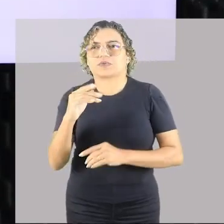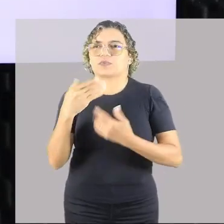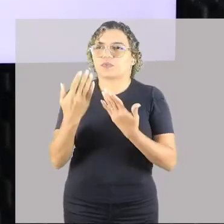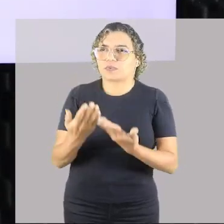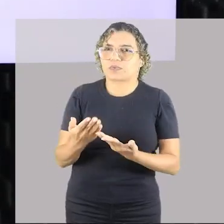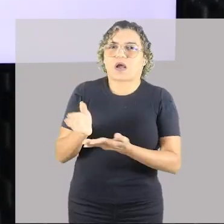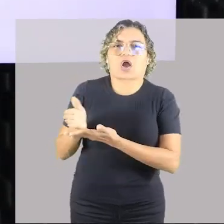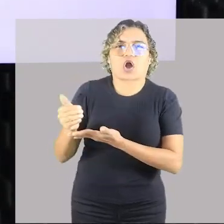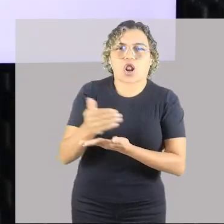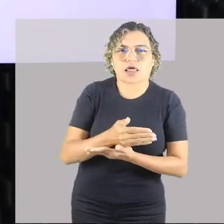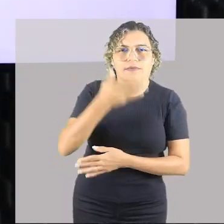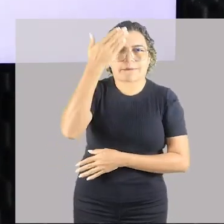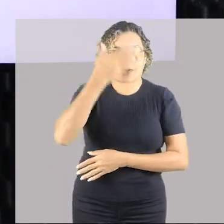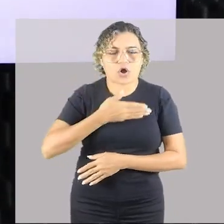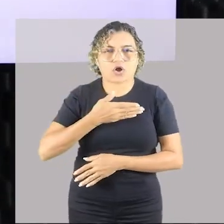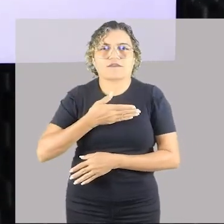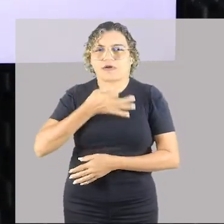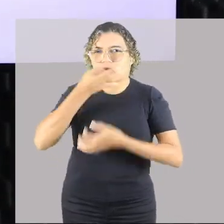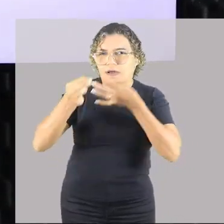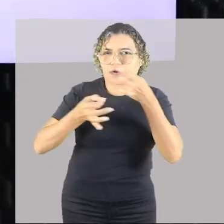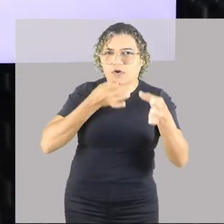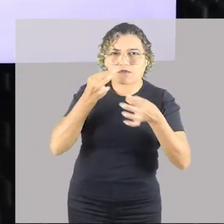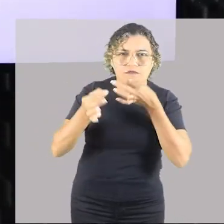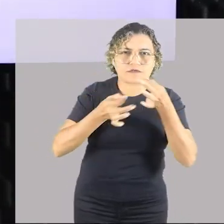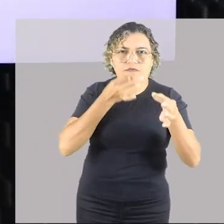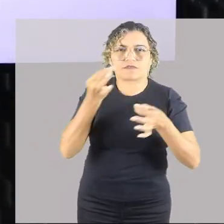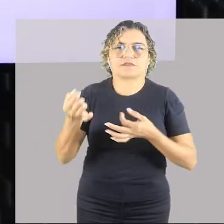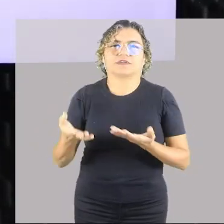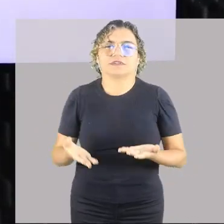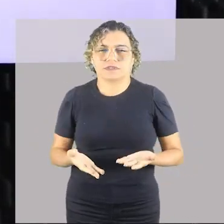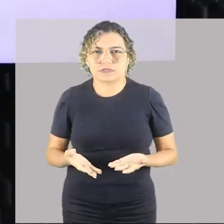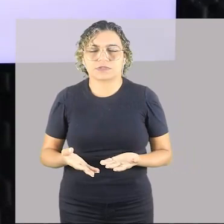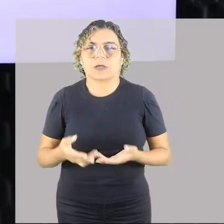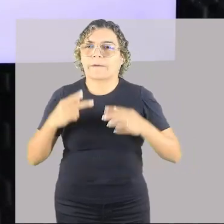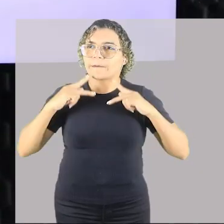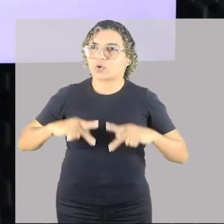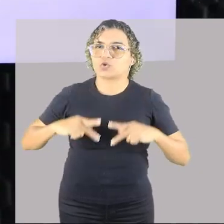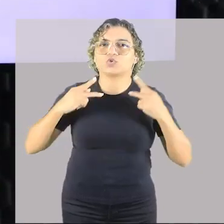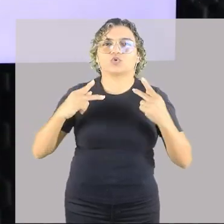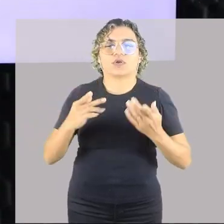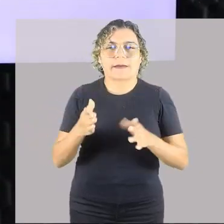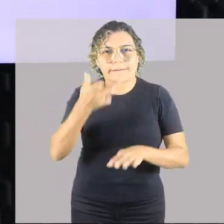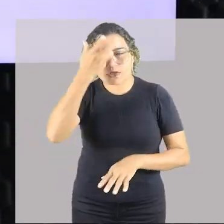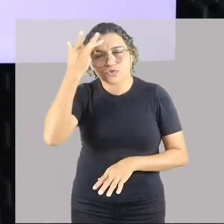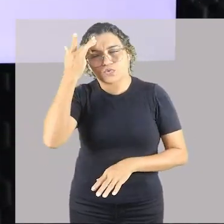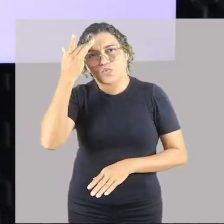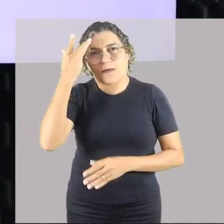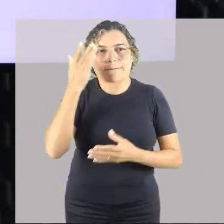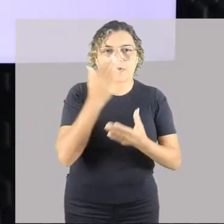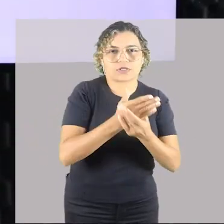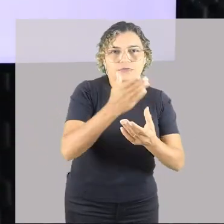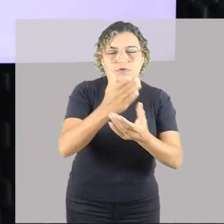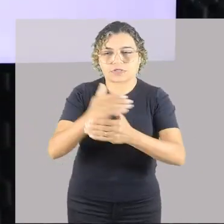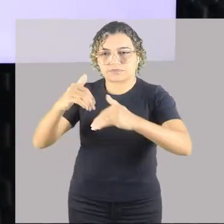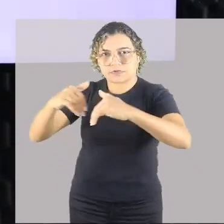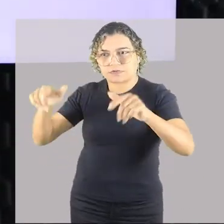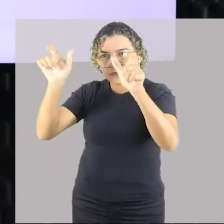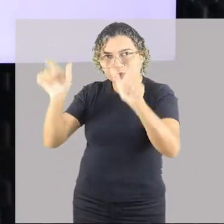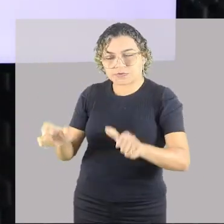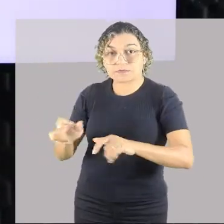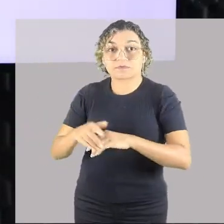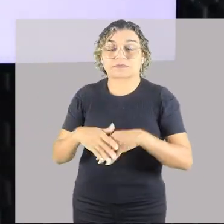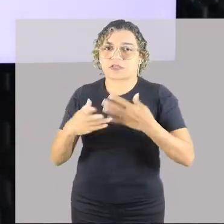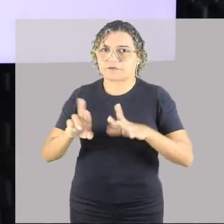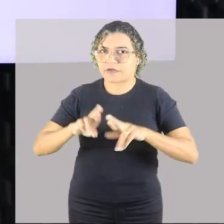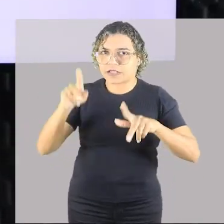probatória, de coleta das provas, de coleta dos argumentos, das posições das pessoas, das partes do processo, das partes